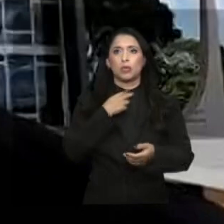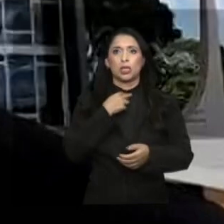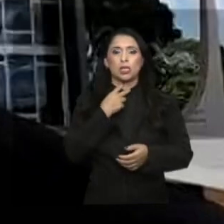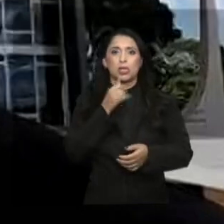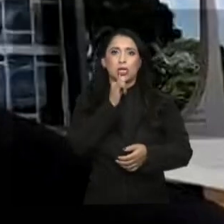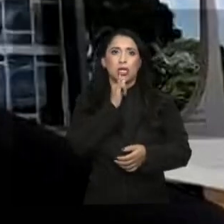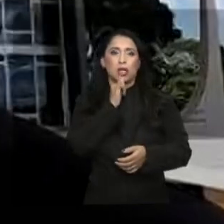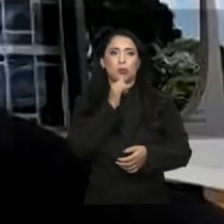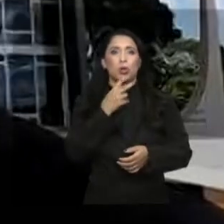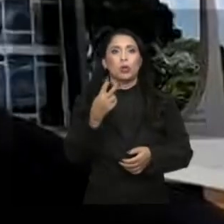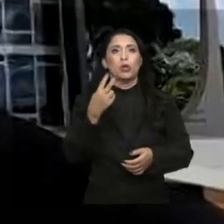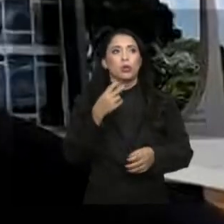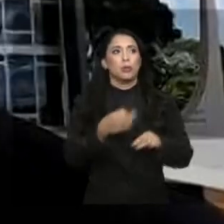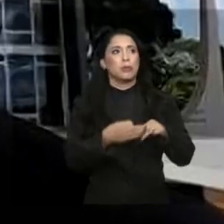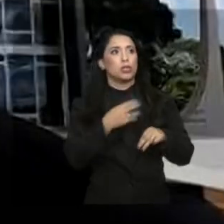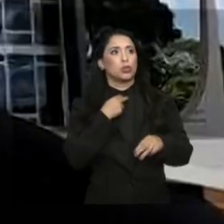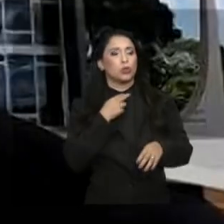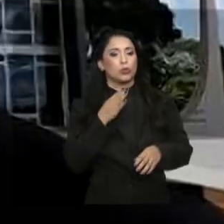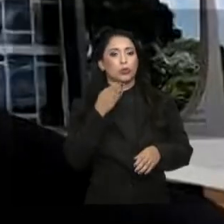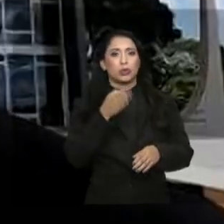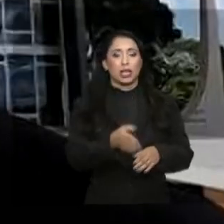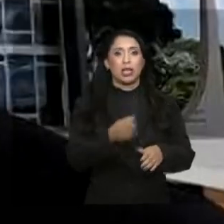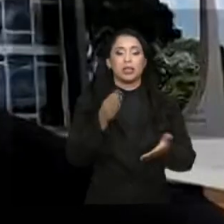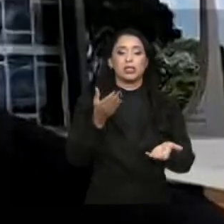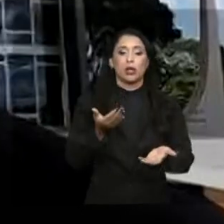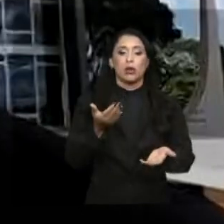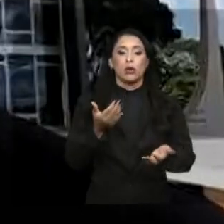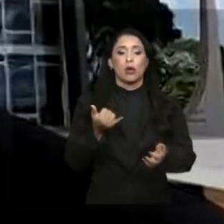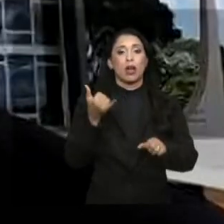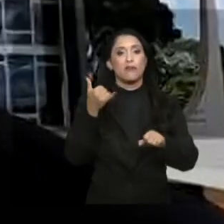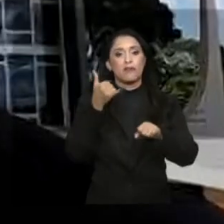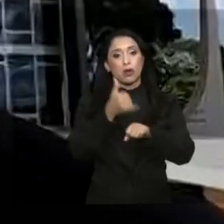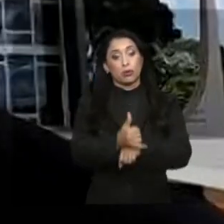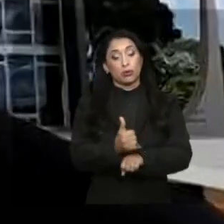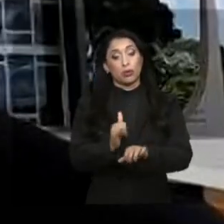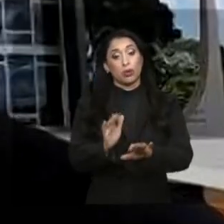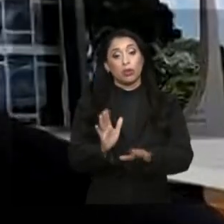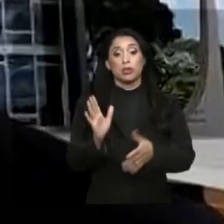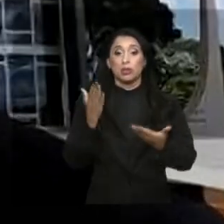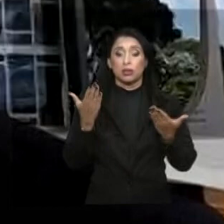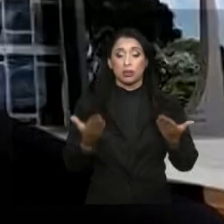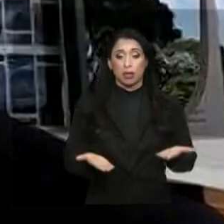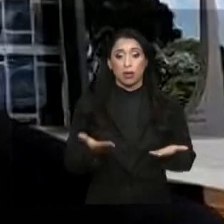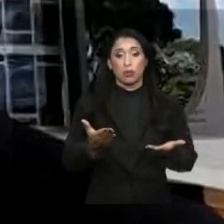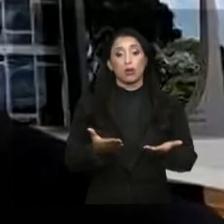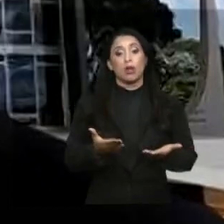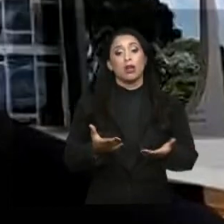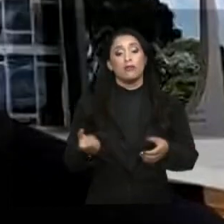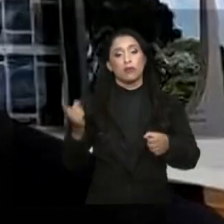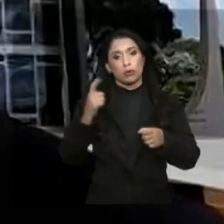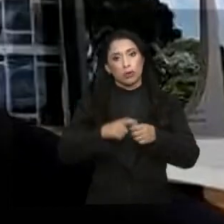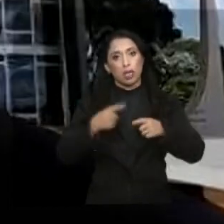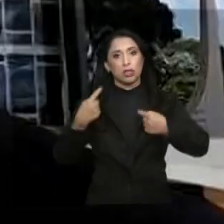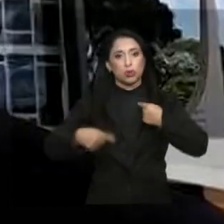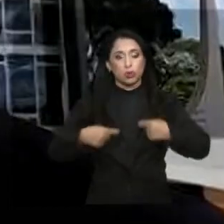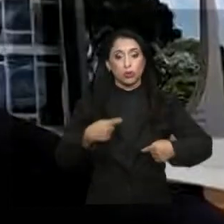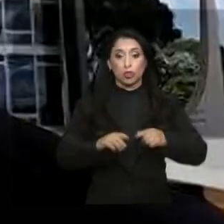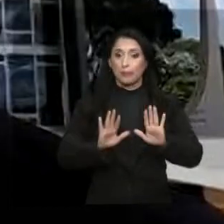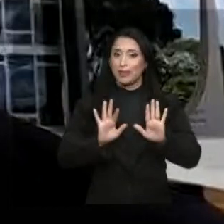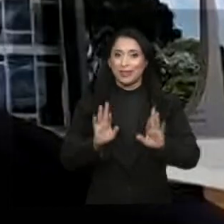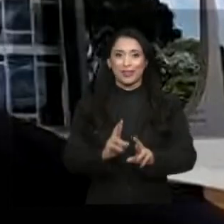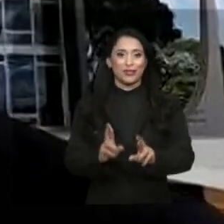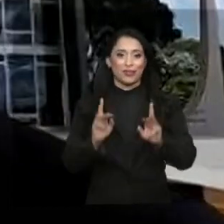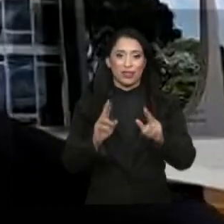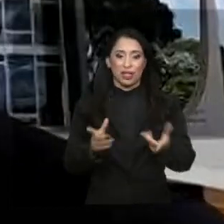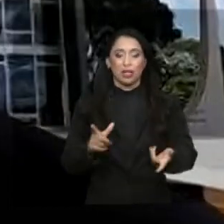de algum ministro ou a falta de citação do extraditado, talvez até pudéssemos aceitar a rediscussão da proclamação do resultado em caso de empate. Mas esse não é o